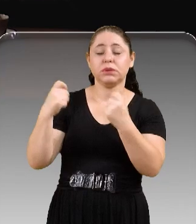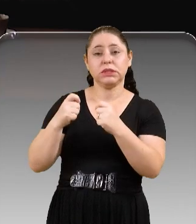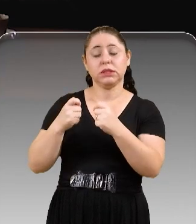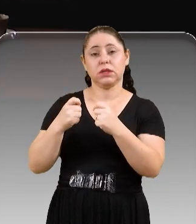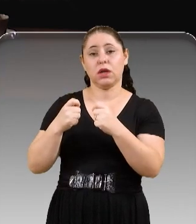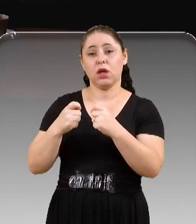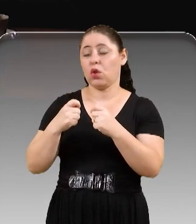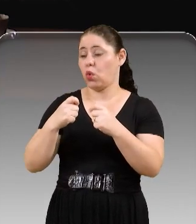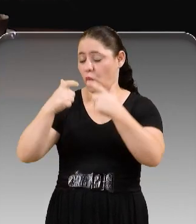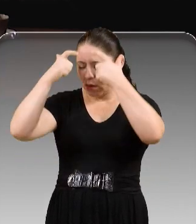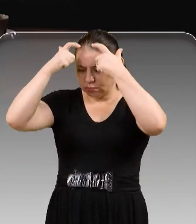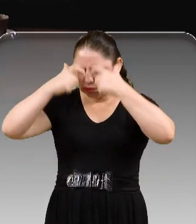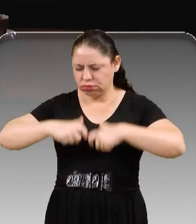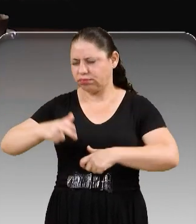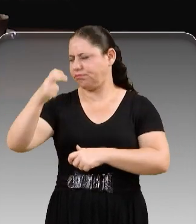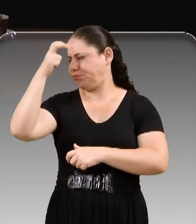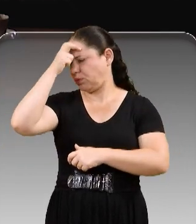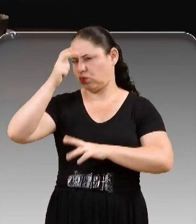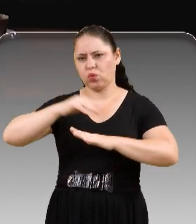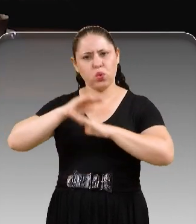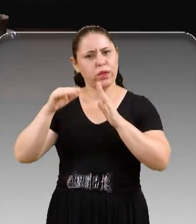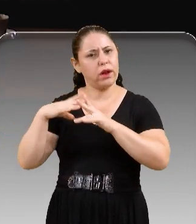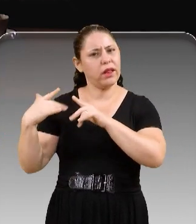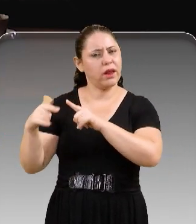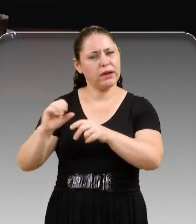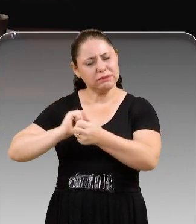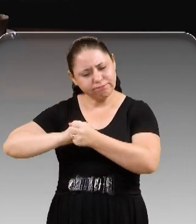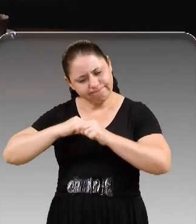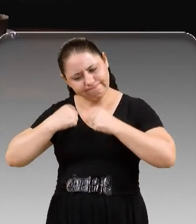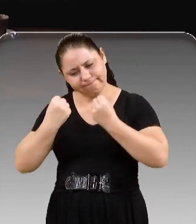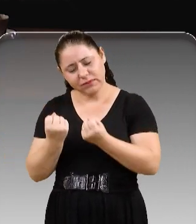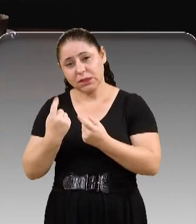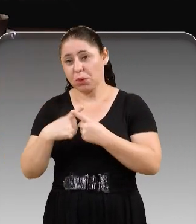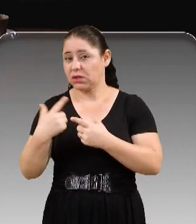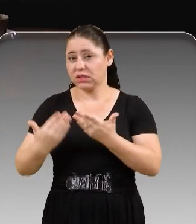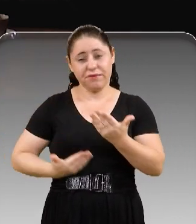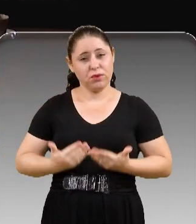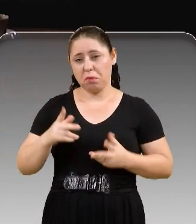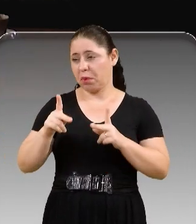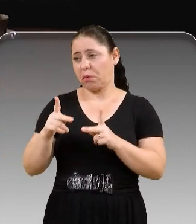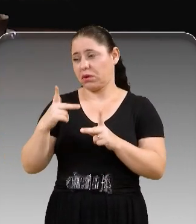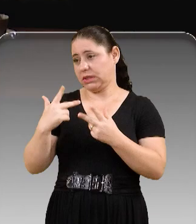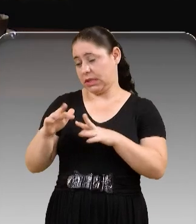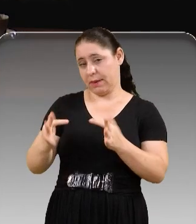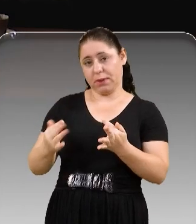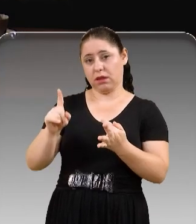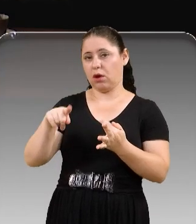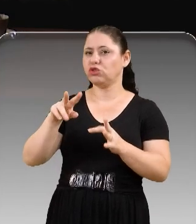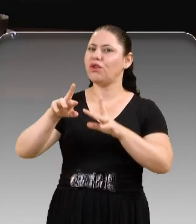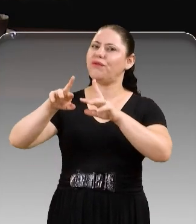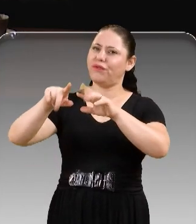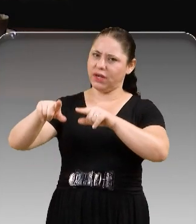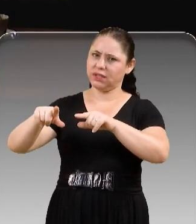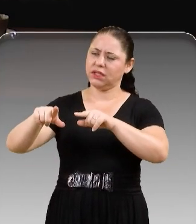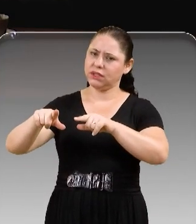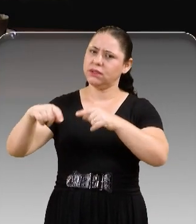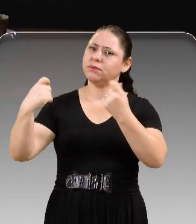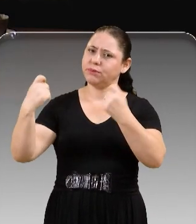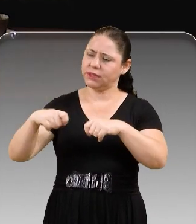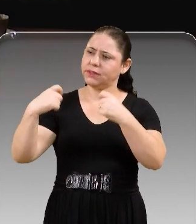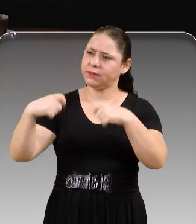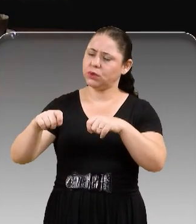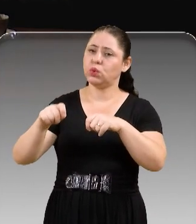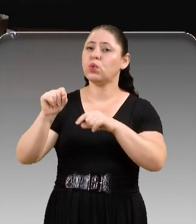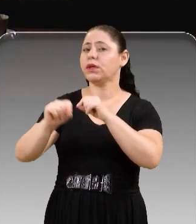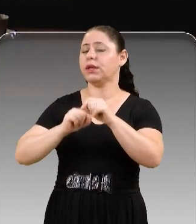tem que se dedicar de corpo e alma, né? É muito mais que um simples servidor público, é uma função